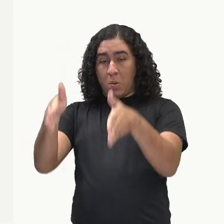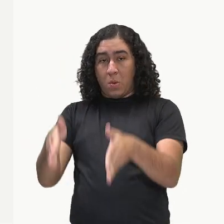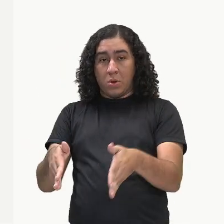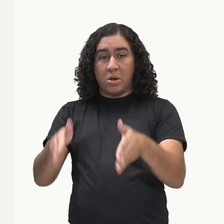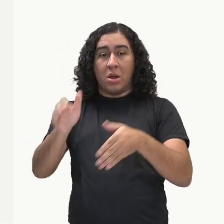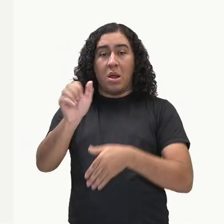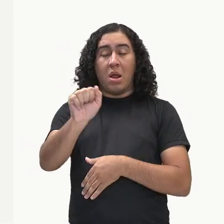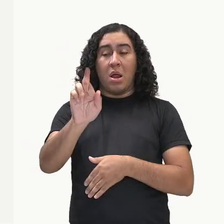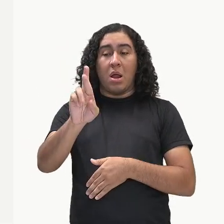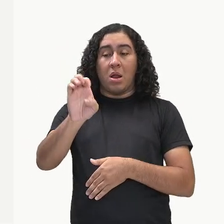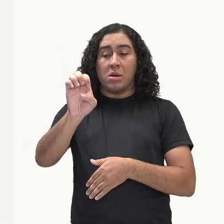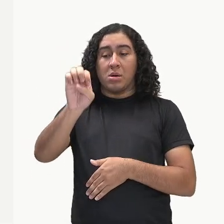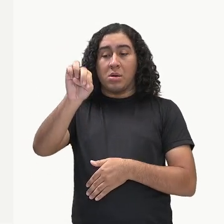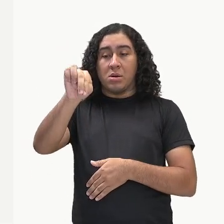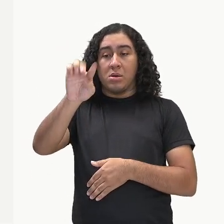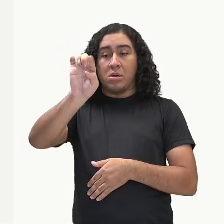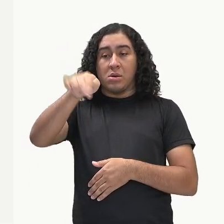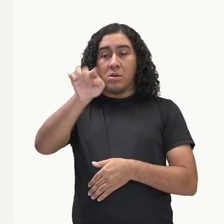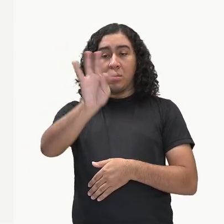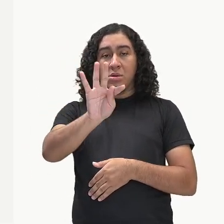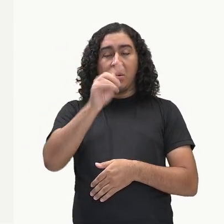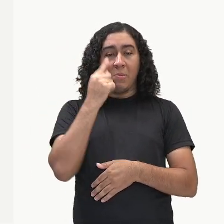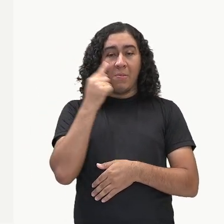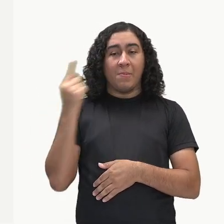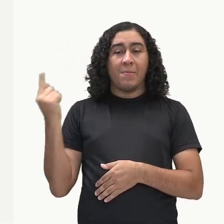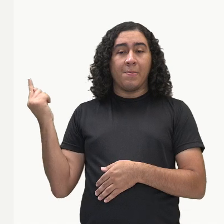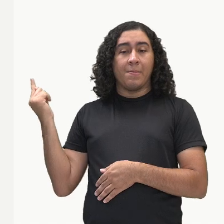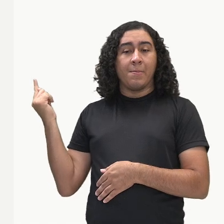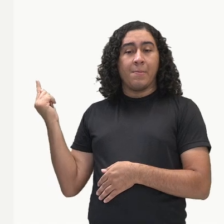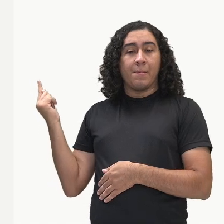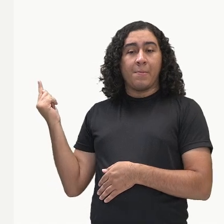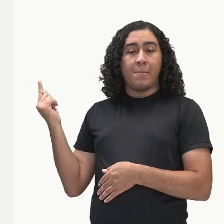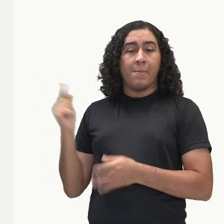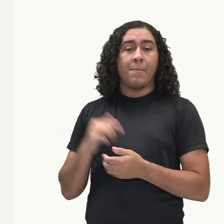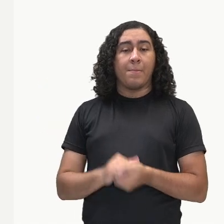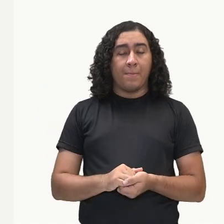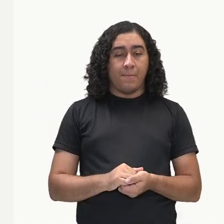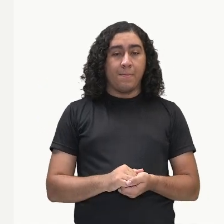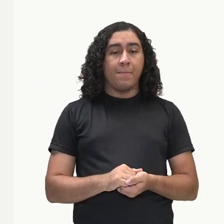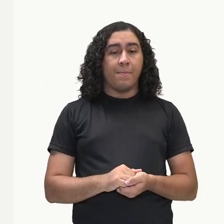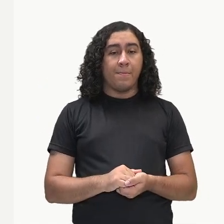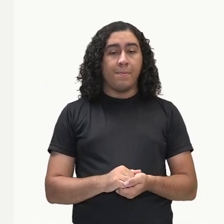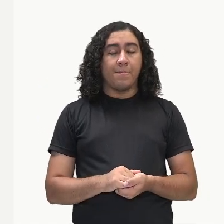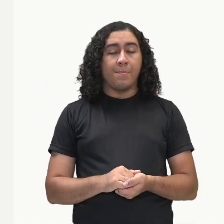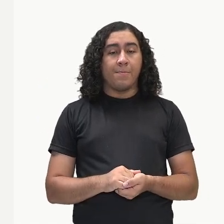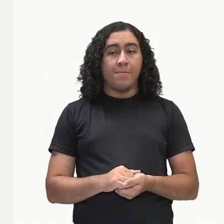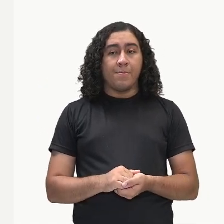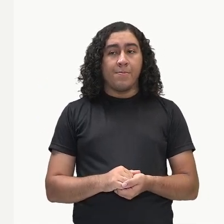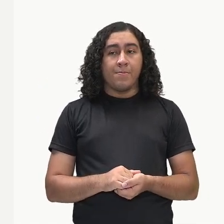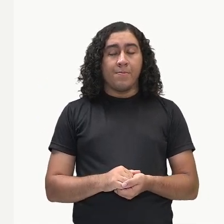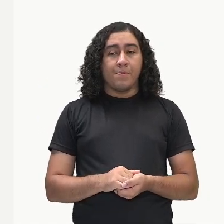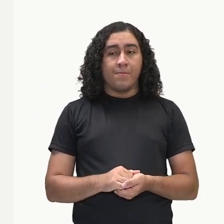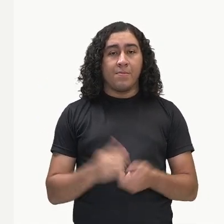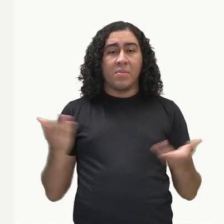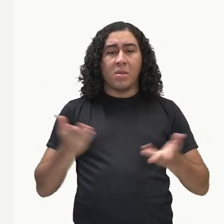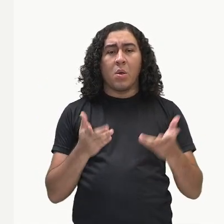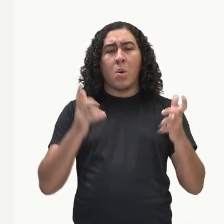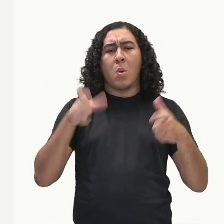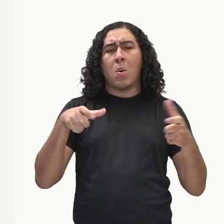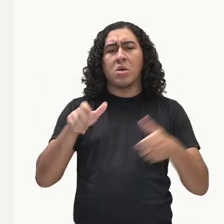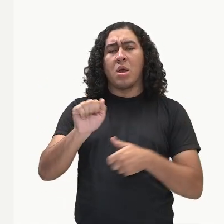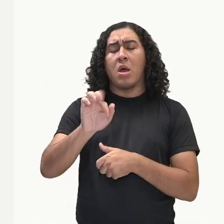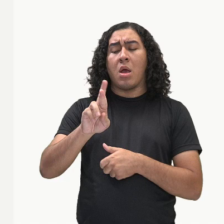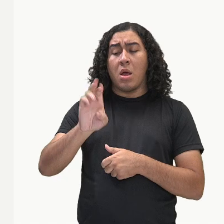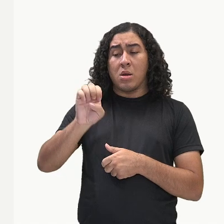aren't, he isn't, she isn't, it isn't. Vamos ver de onde apareceu esse